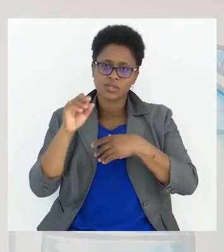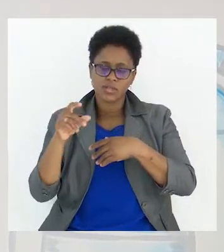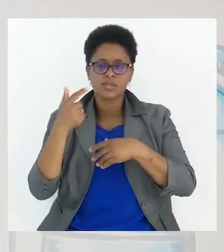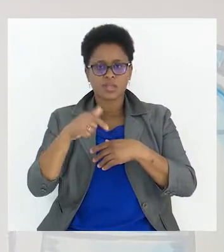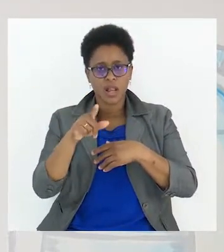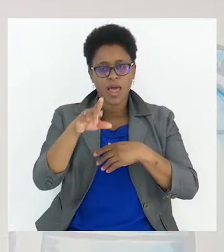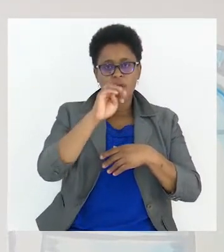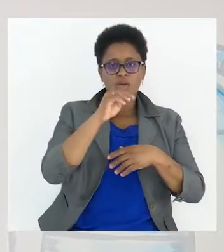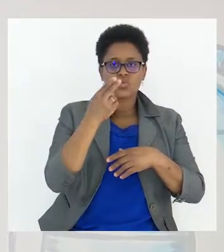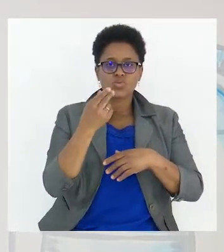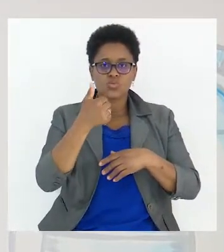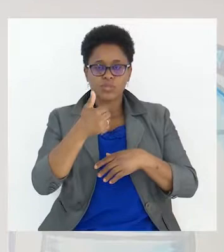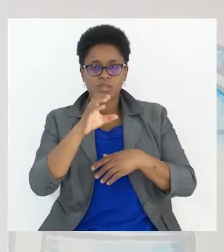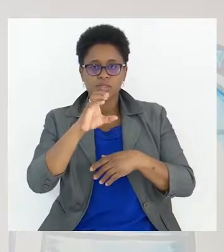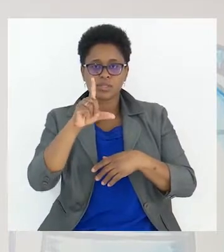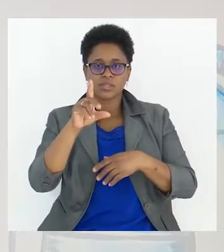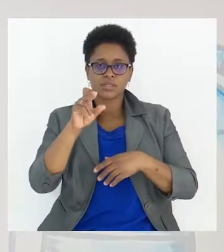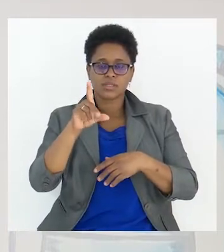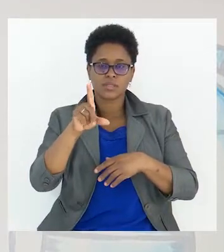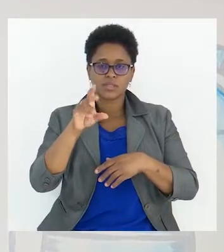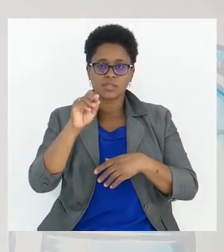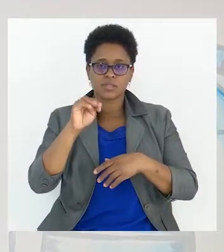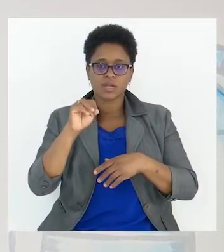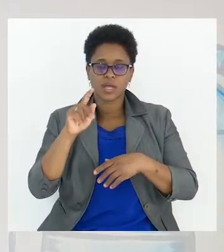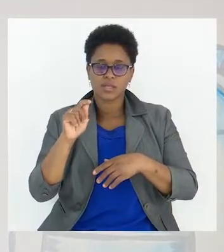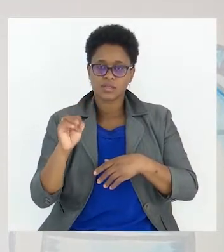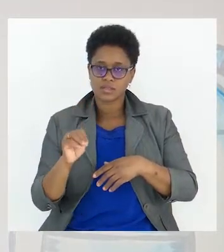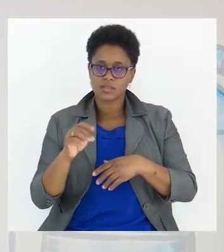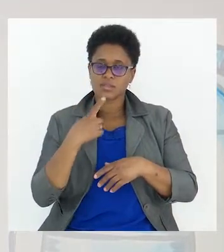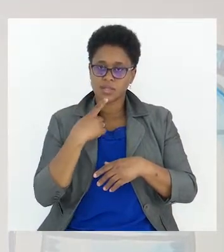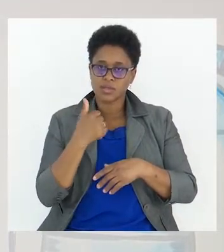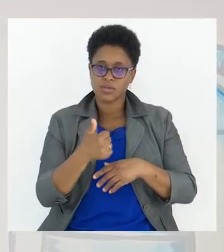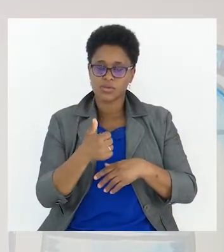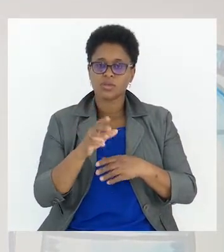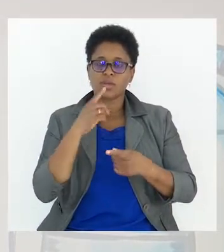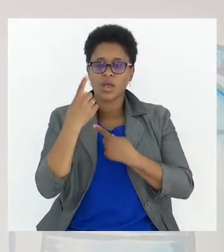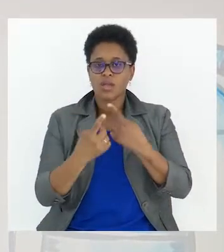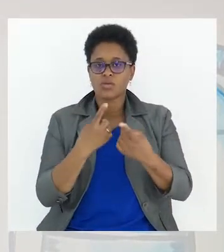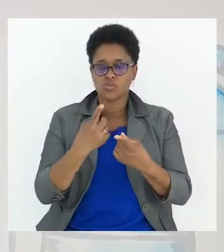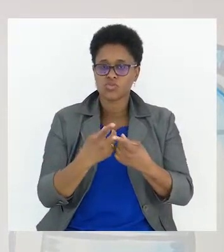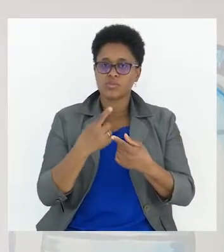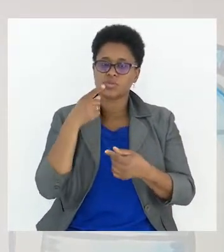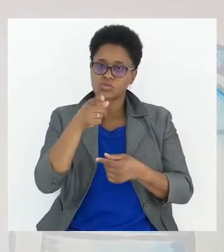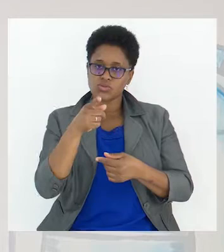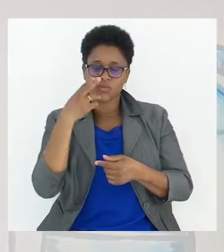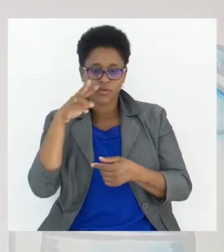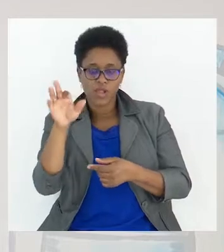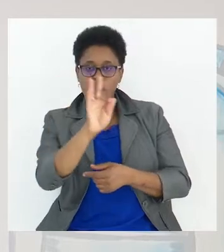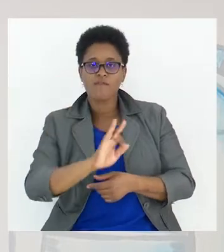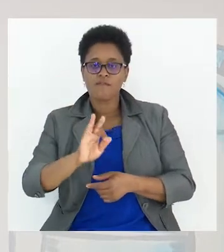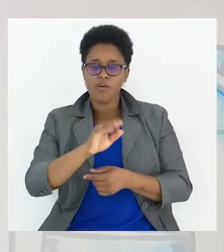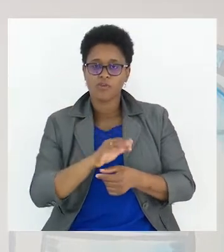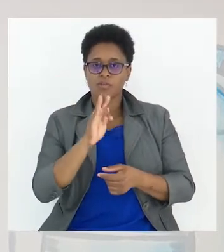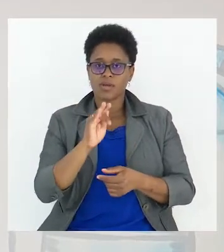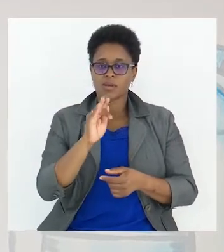as subclasses, está bem? Okay. E algumas vais encontrar formas,